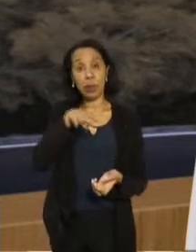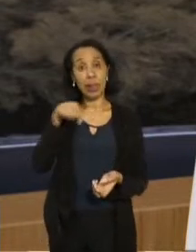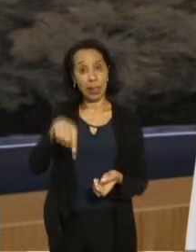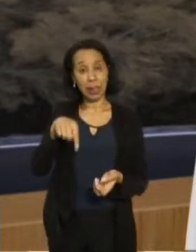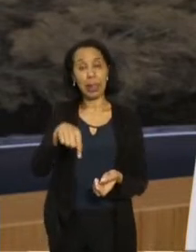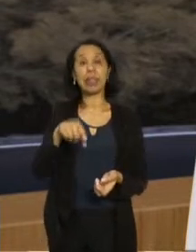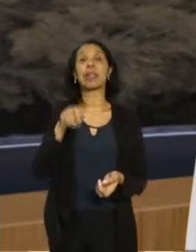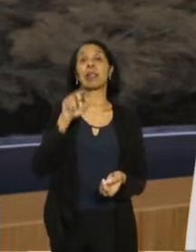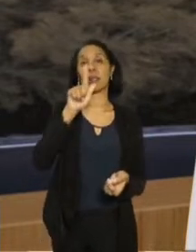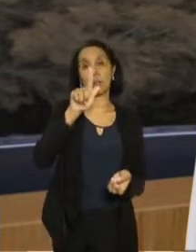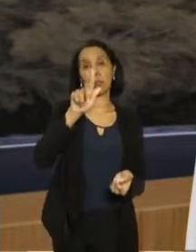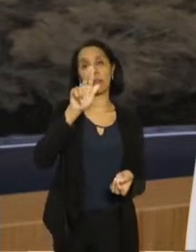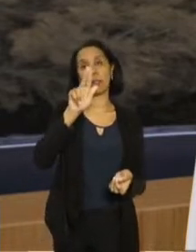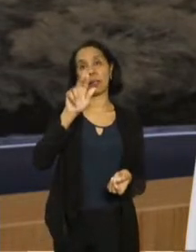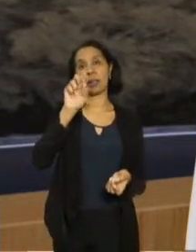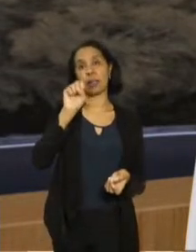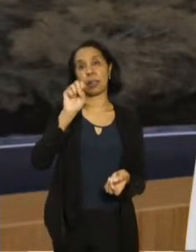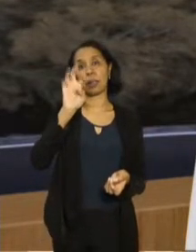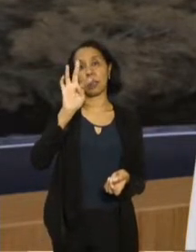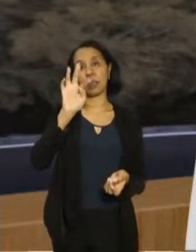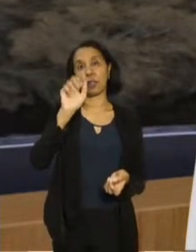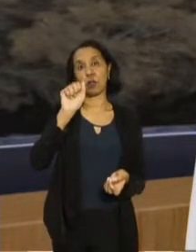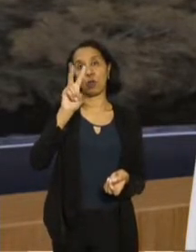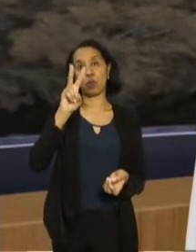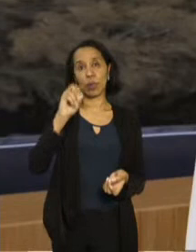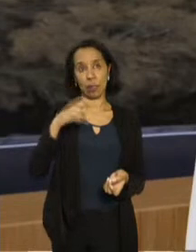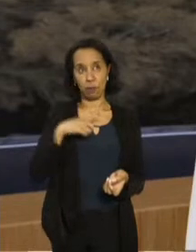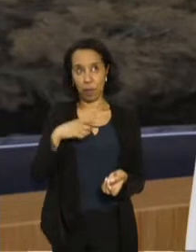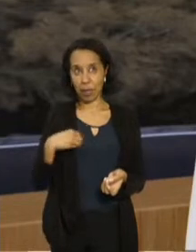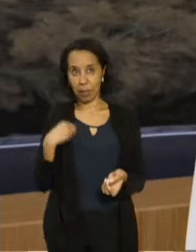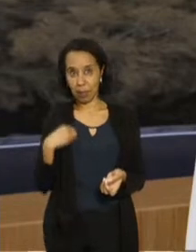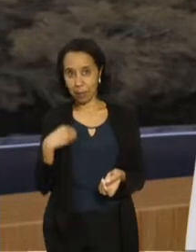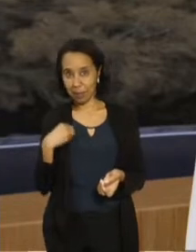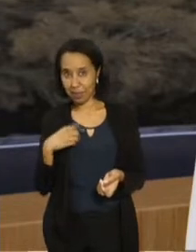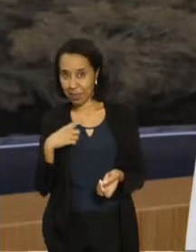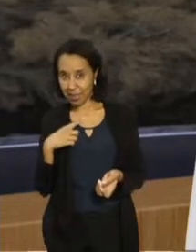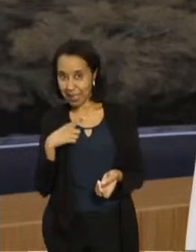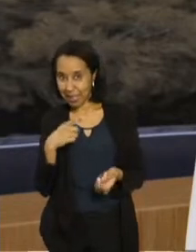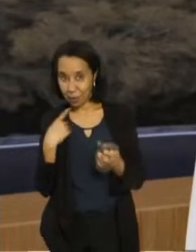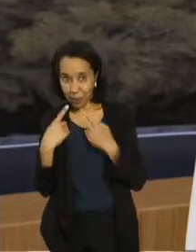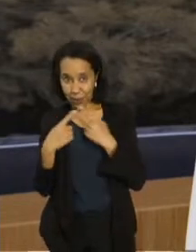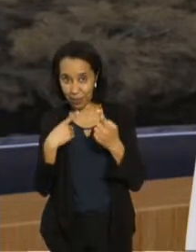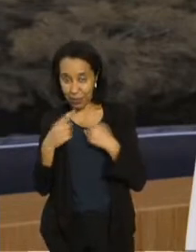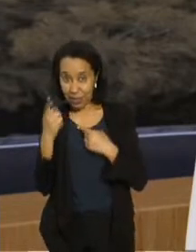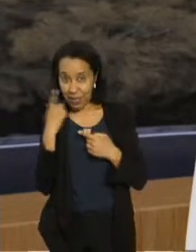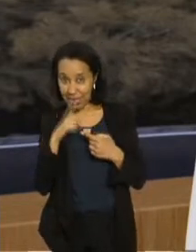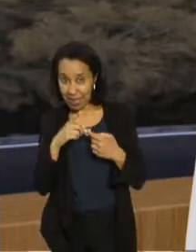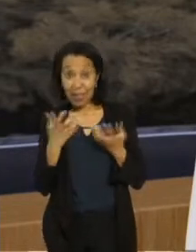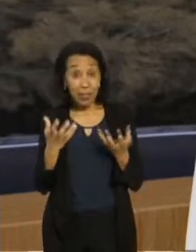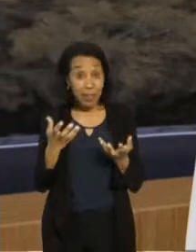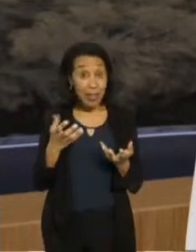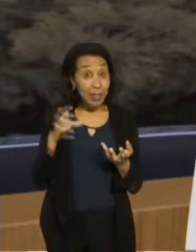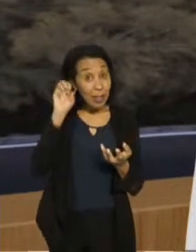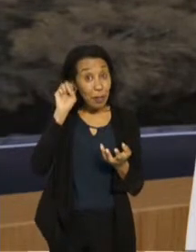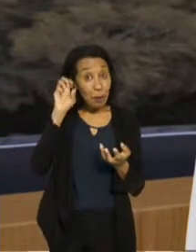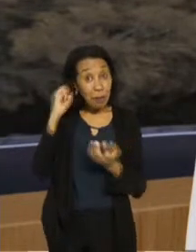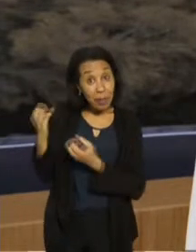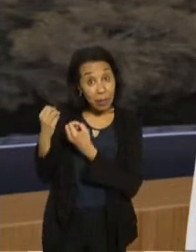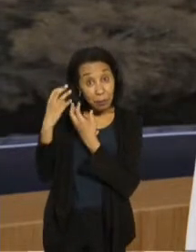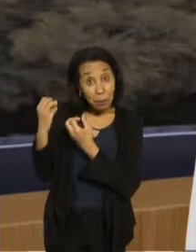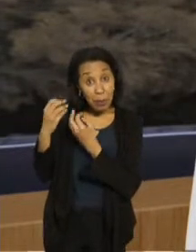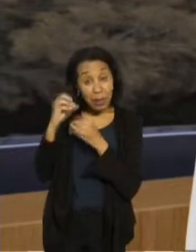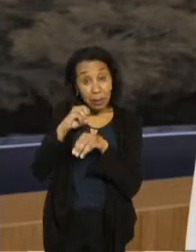Eu não sei se ele já está por aqui, Gustavo. Consegue falar conosco? A gente queria ouvir a mensagem da